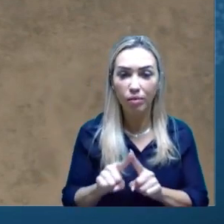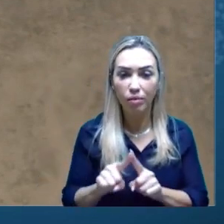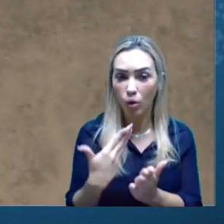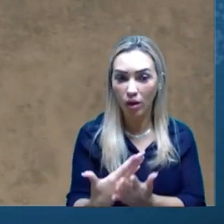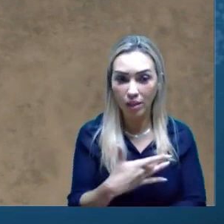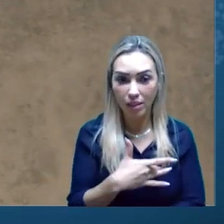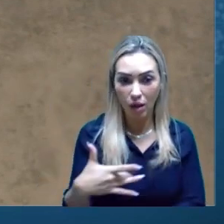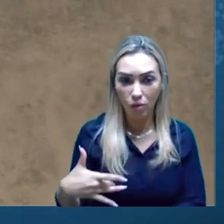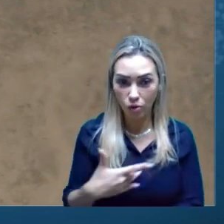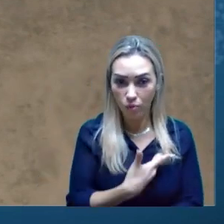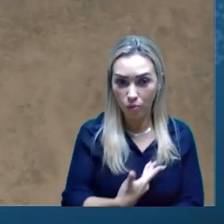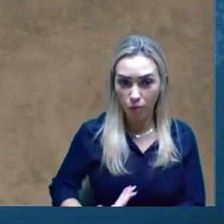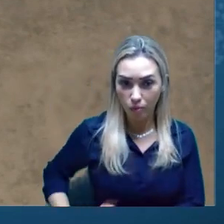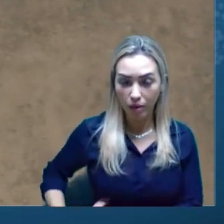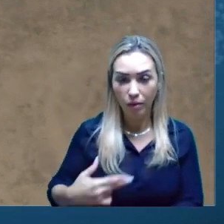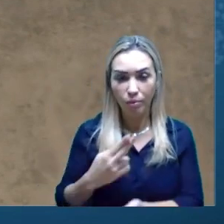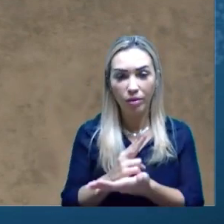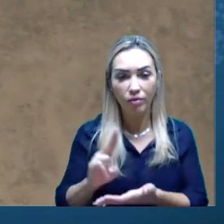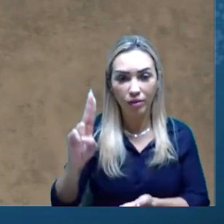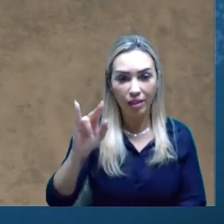da Universidade de Yale.